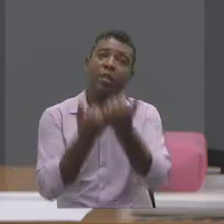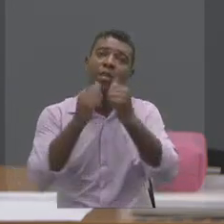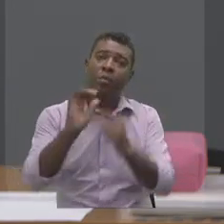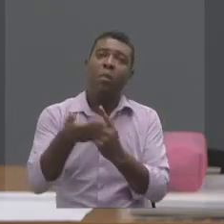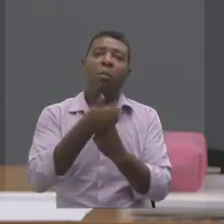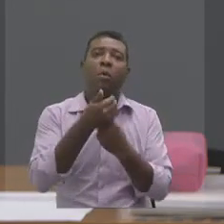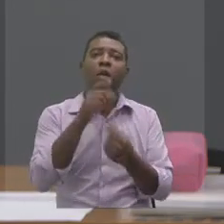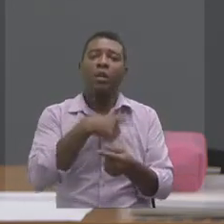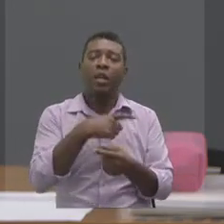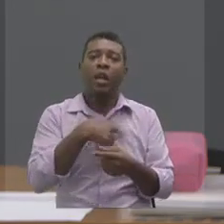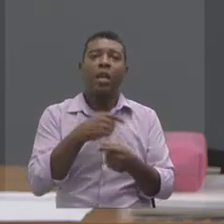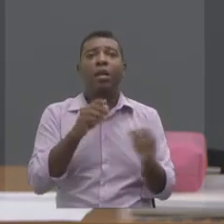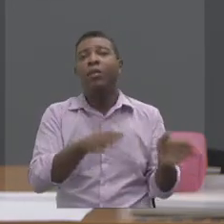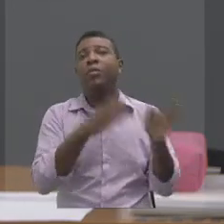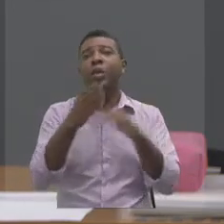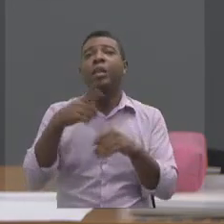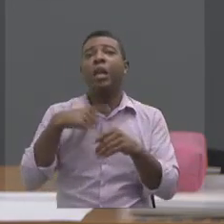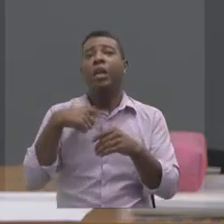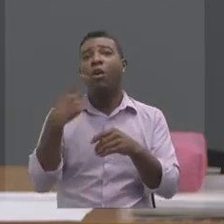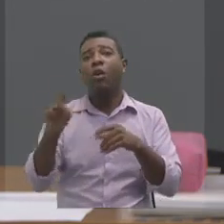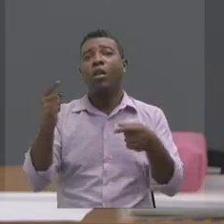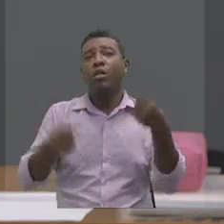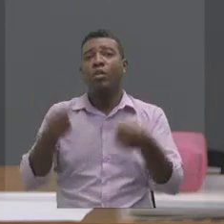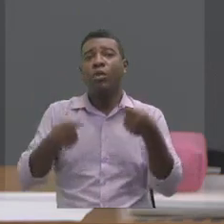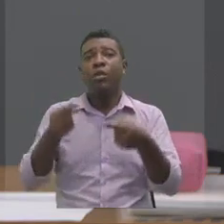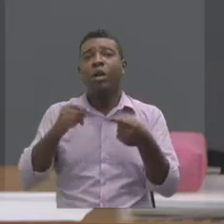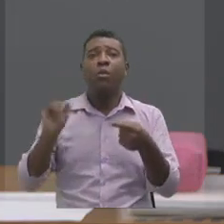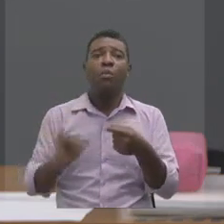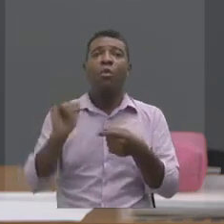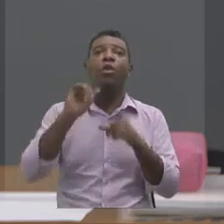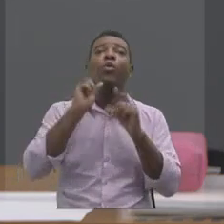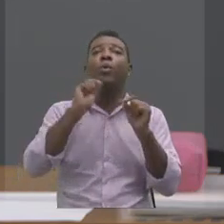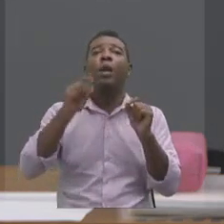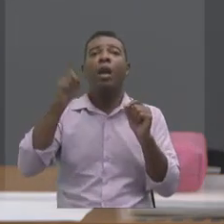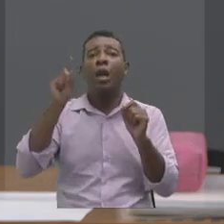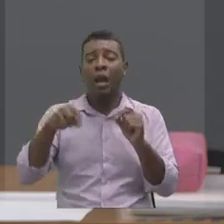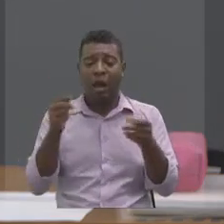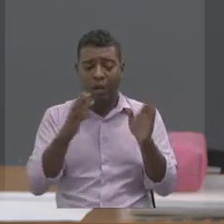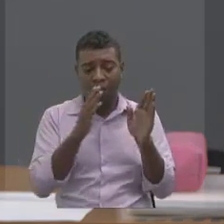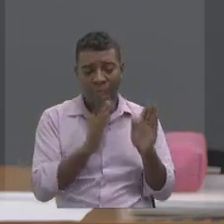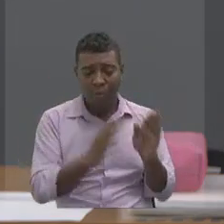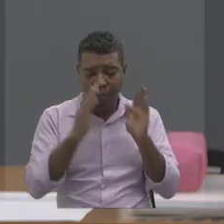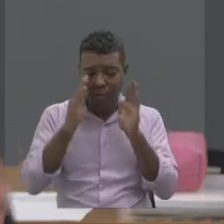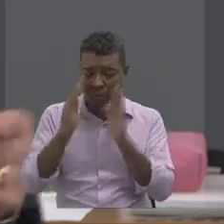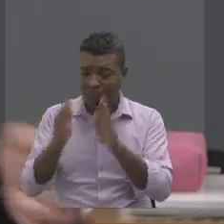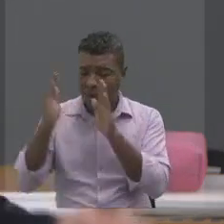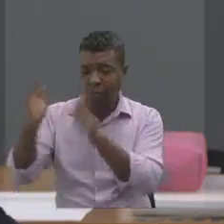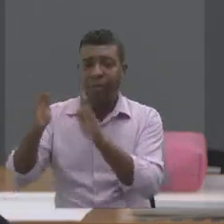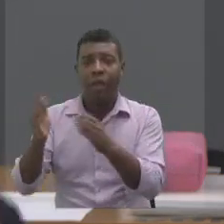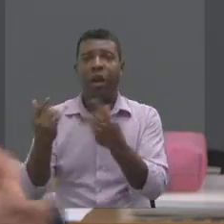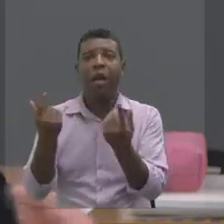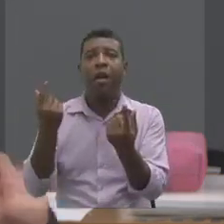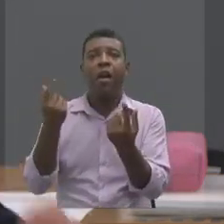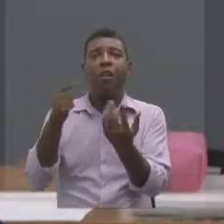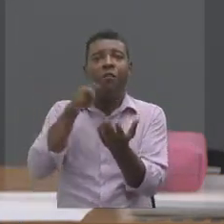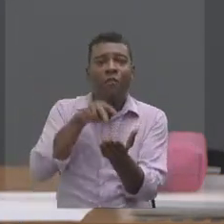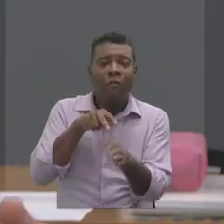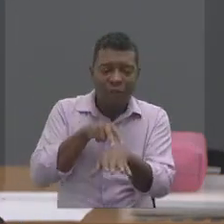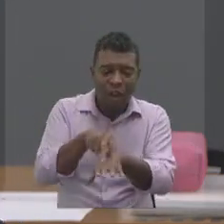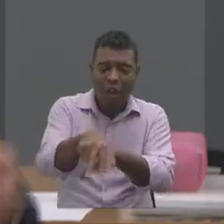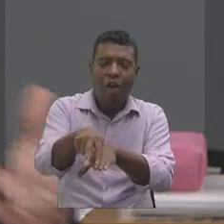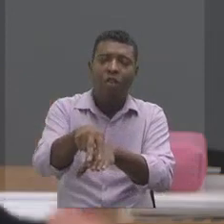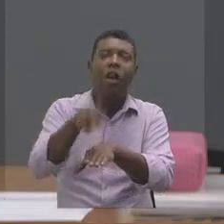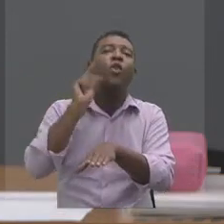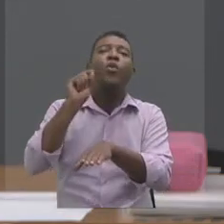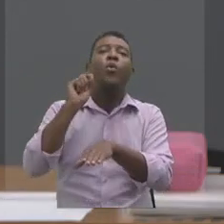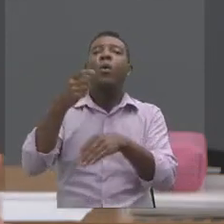Além disso né existe uma discussão importante que são eventualmente trechos Ferroviários né é abandonados no que venham a ser na hora que